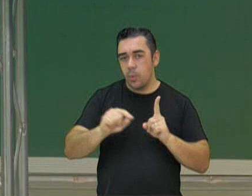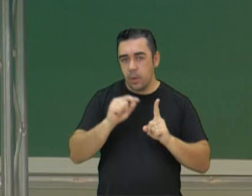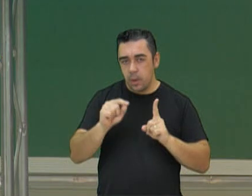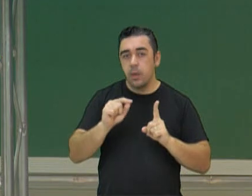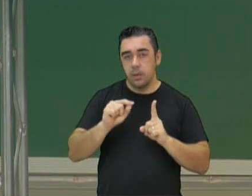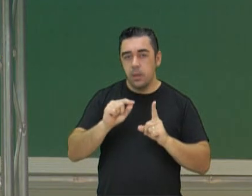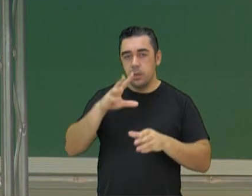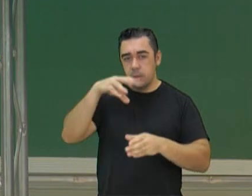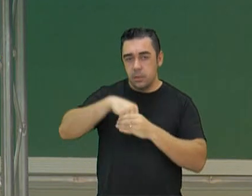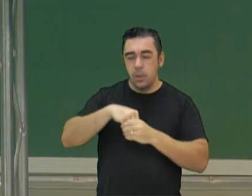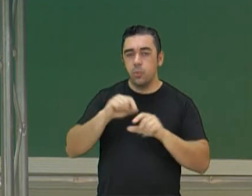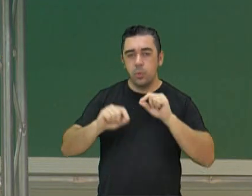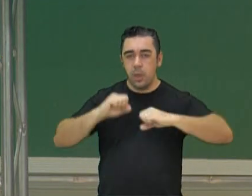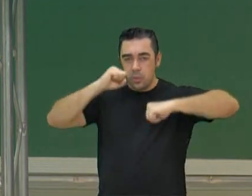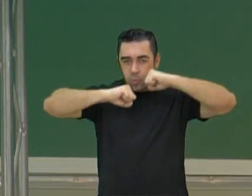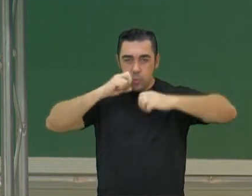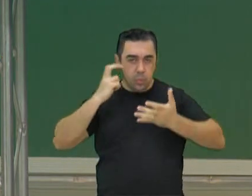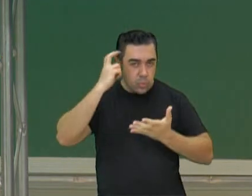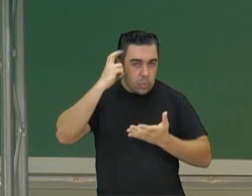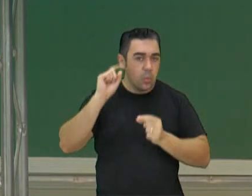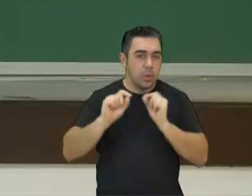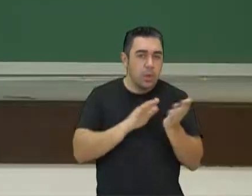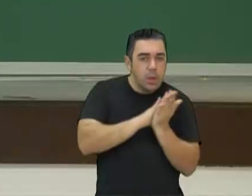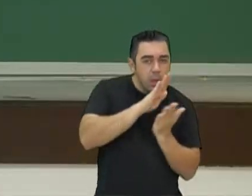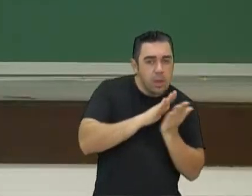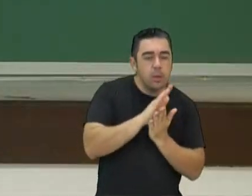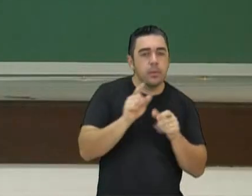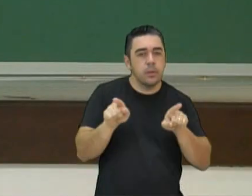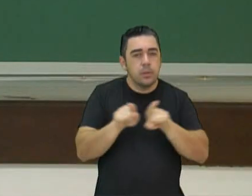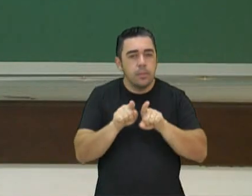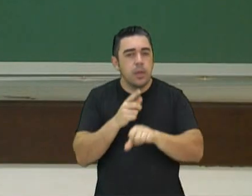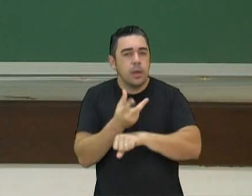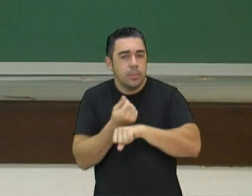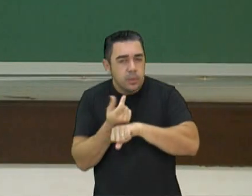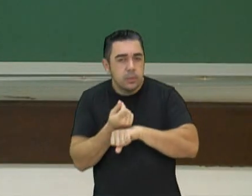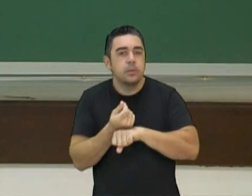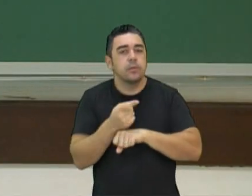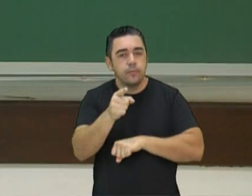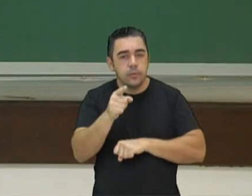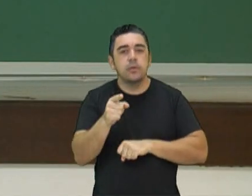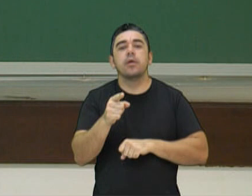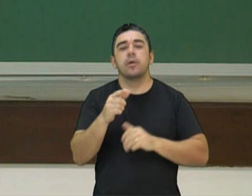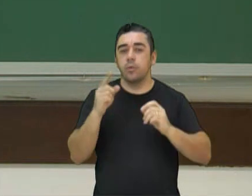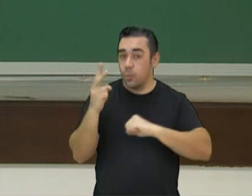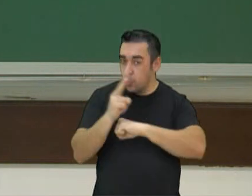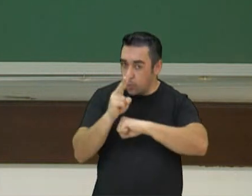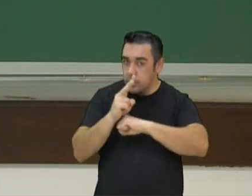na indústria cultural, o consumo e o capitalismo. Até lá, então, se cuidem. Boa